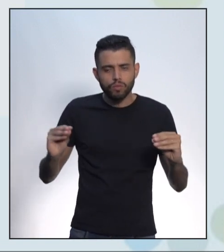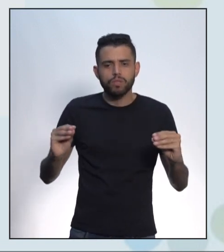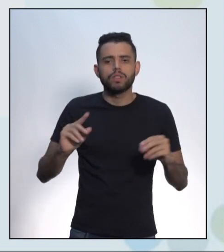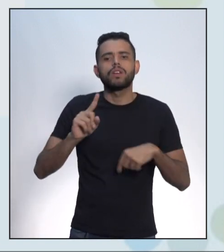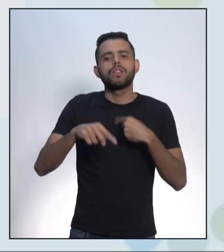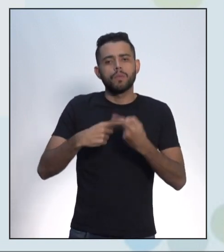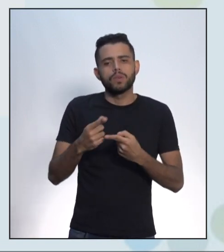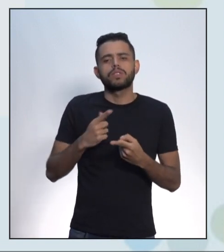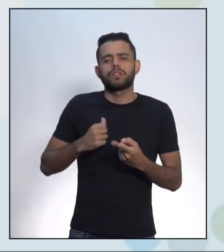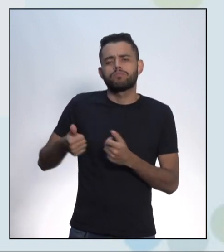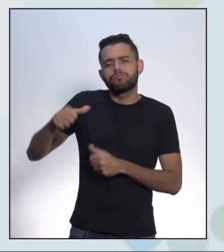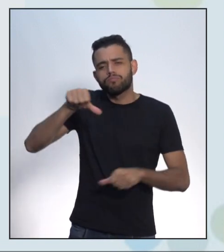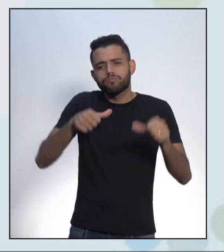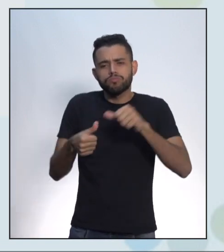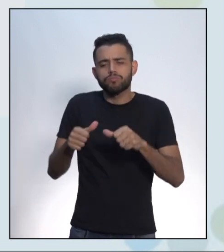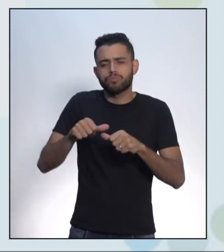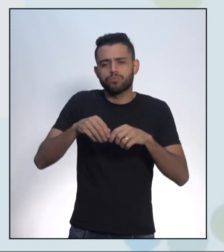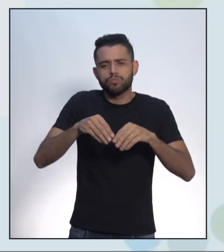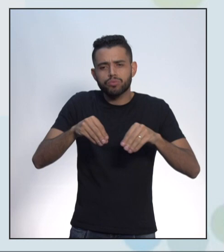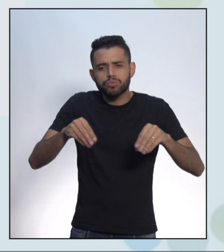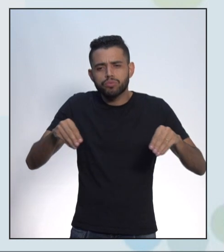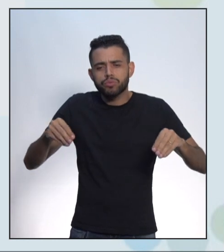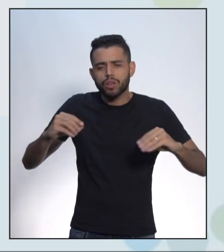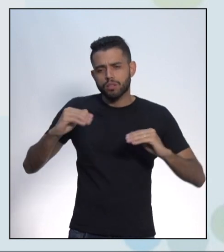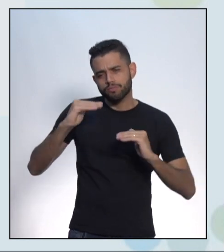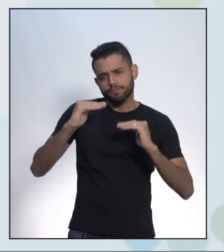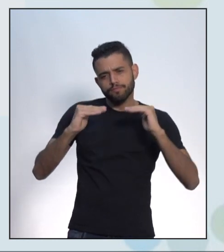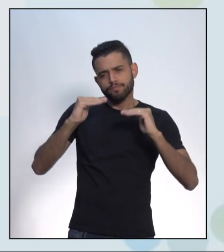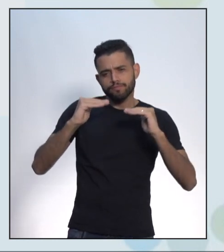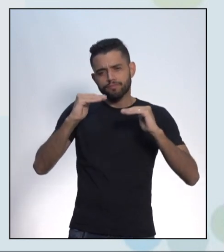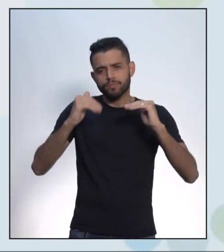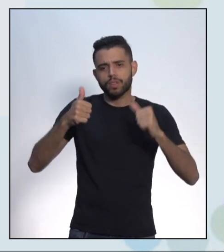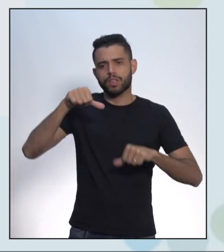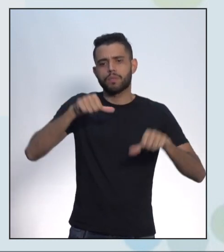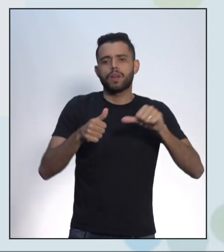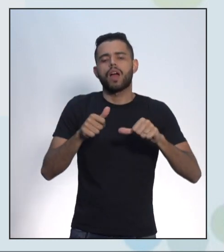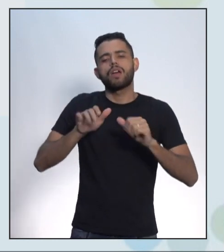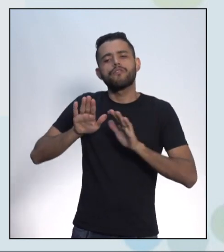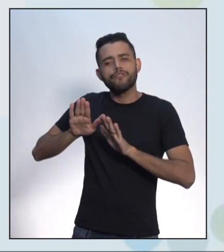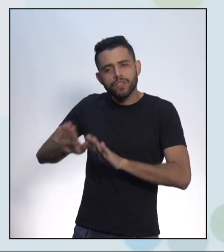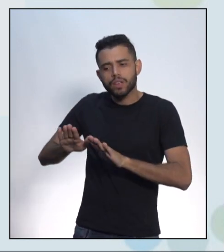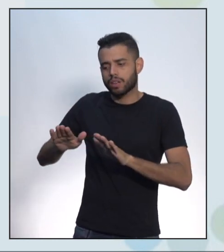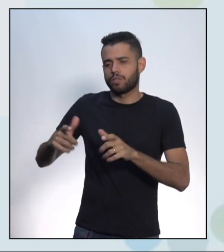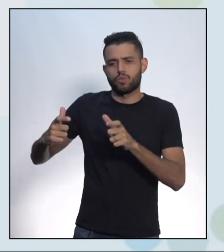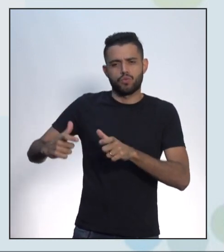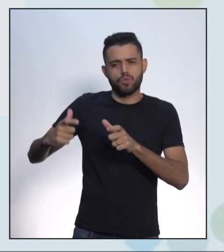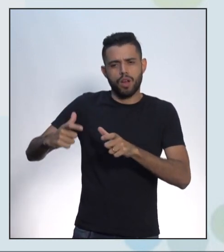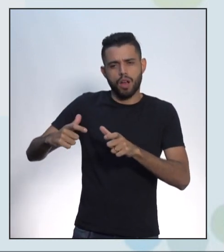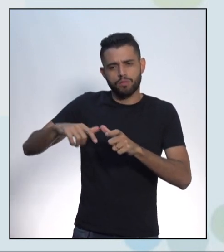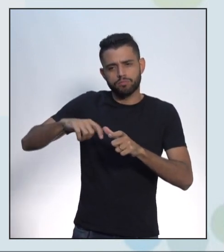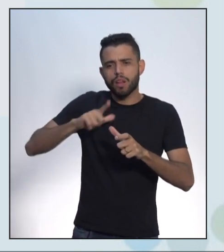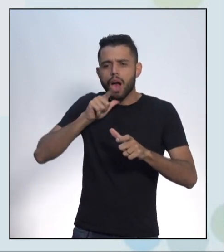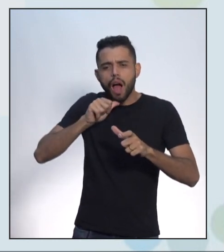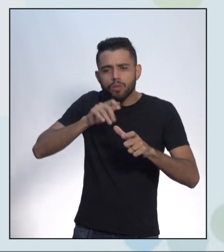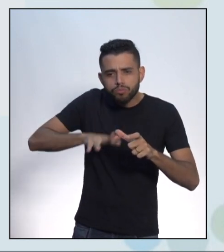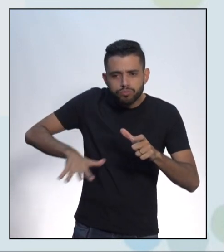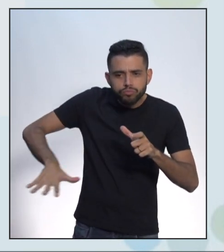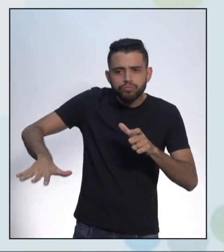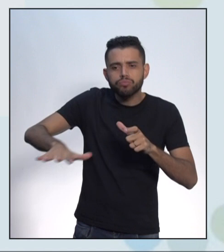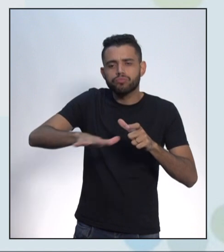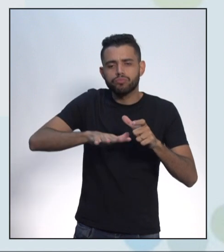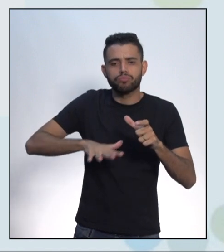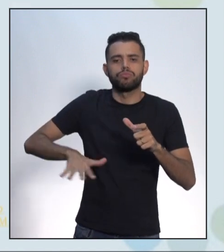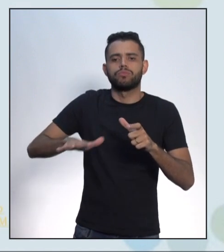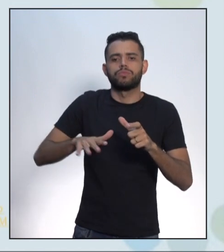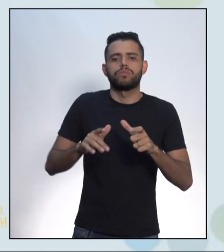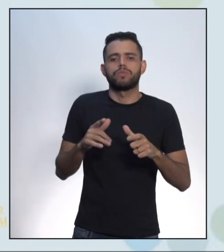flúor, vai ter uma correção de pH e, por fim, vai para a reserva e distribuição, né? Vamos detalhar cada etapa dessa